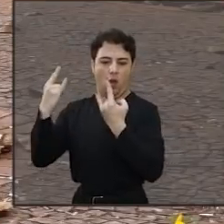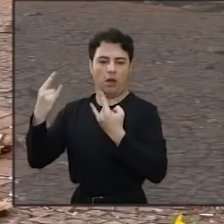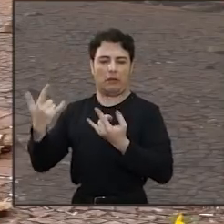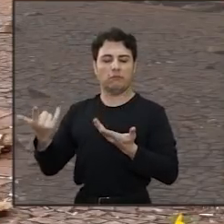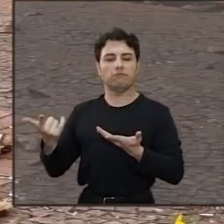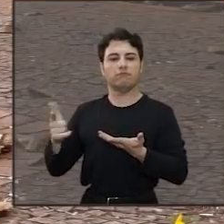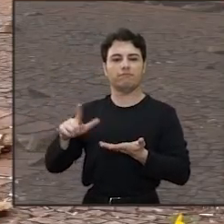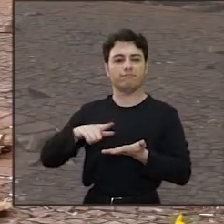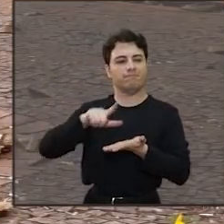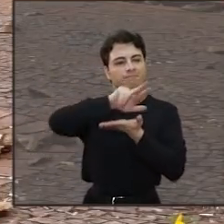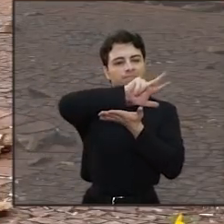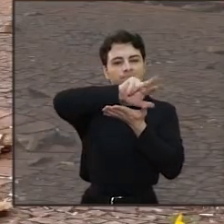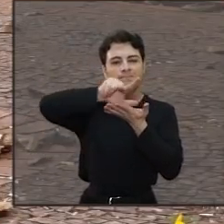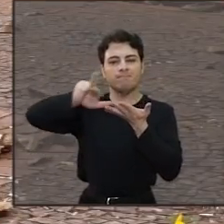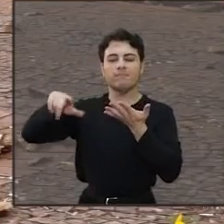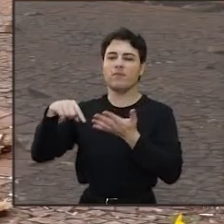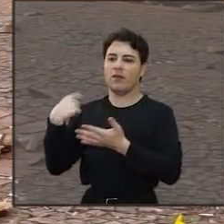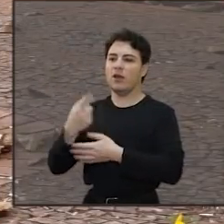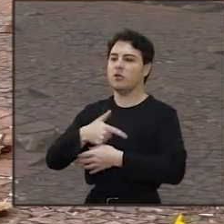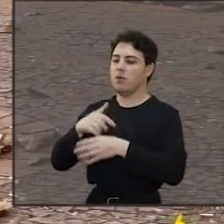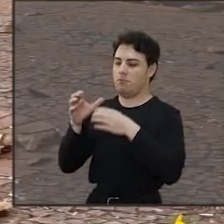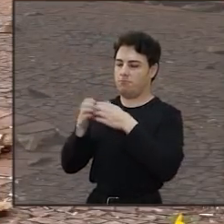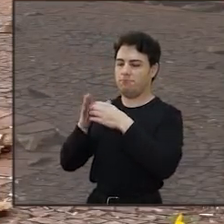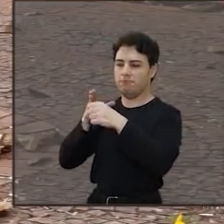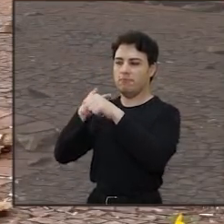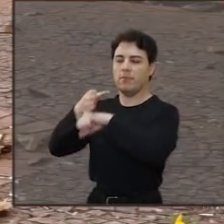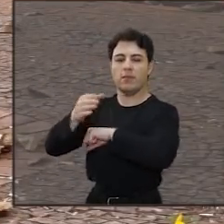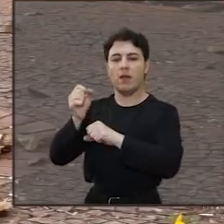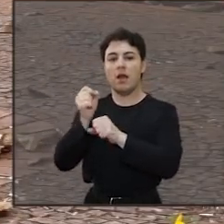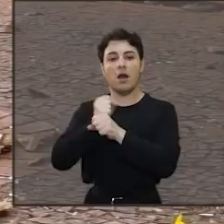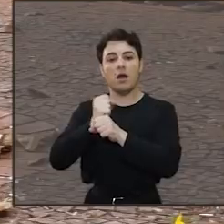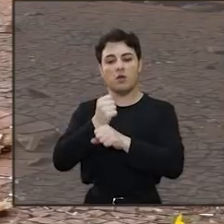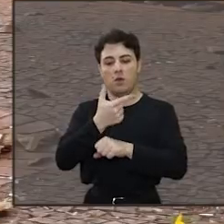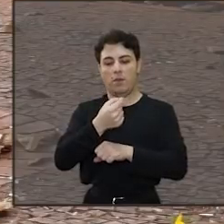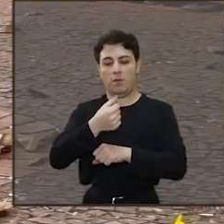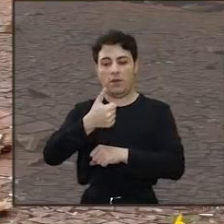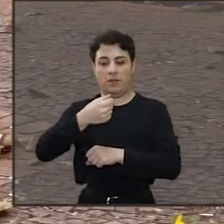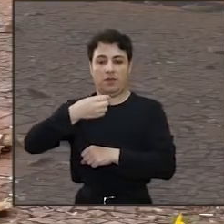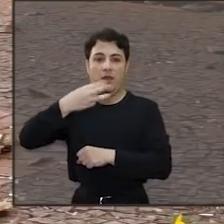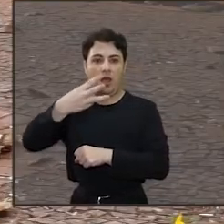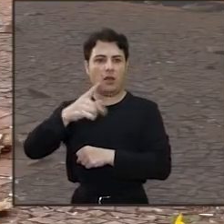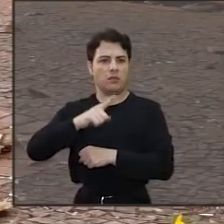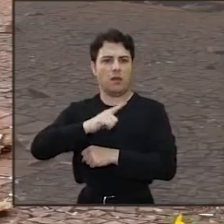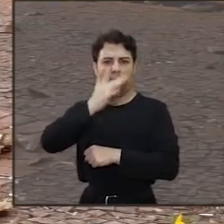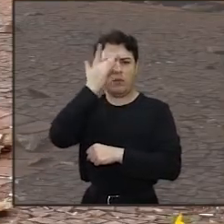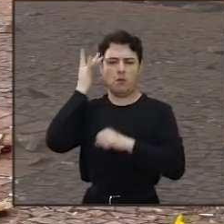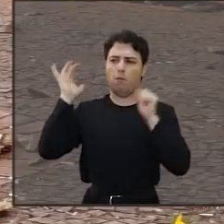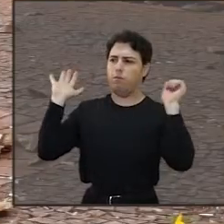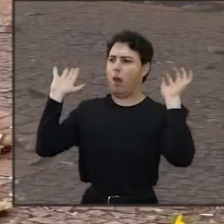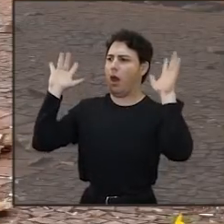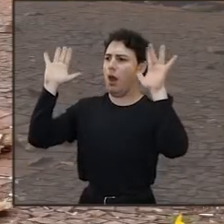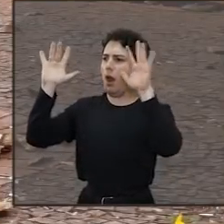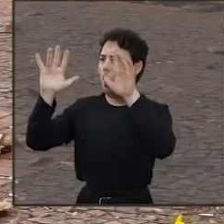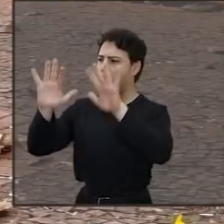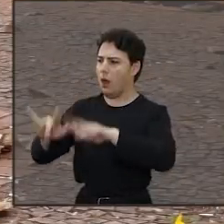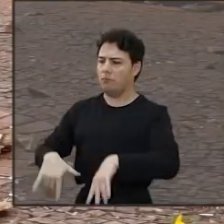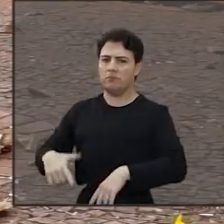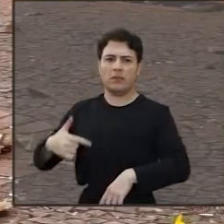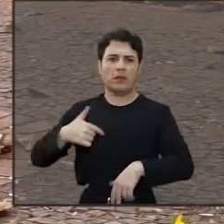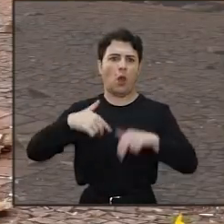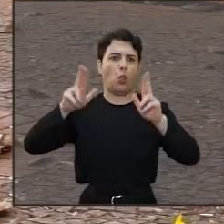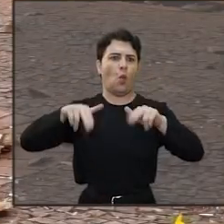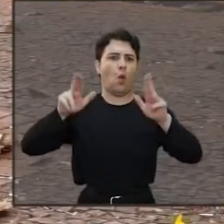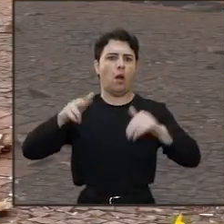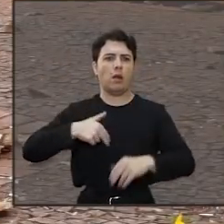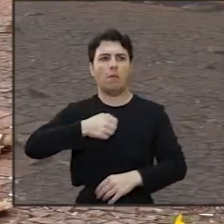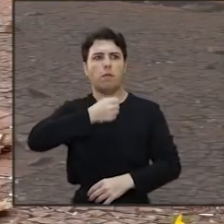samba, do MPB, enfim. E a gente tocou lá em 2013 e foi um evento que deu muita gente, assim, era muita